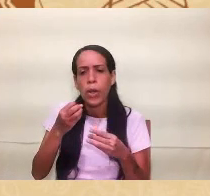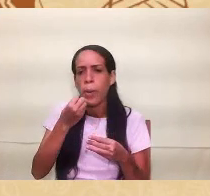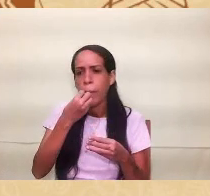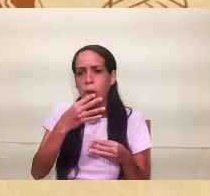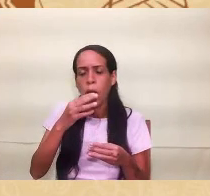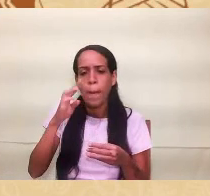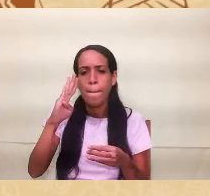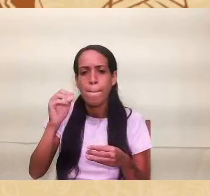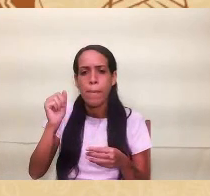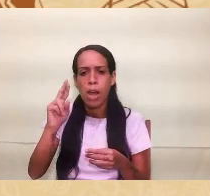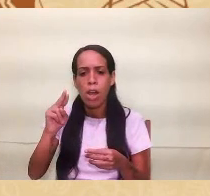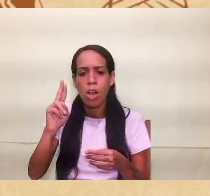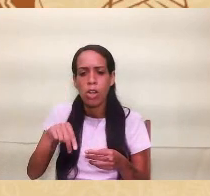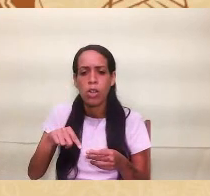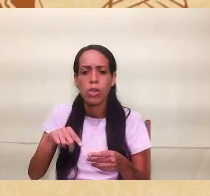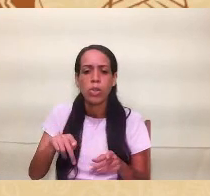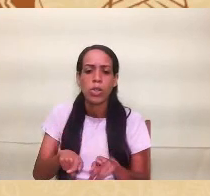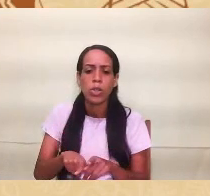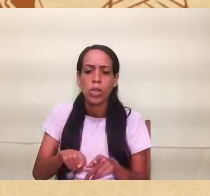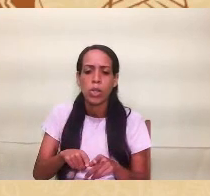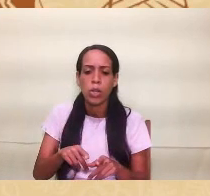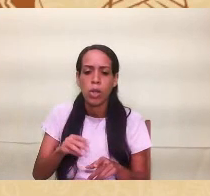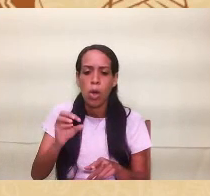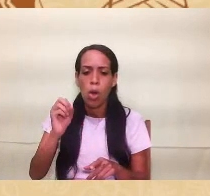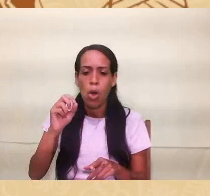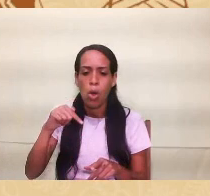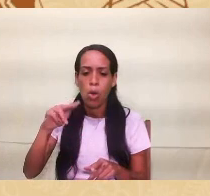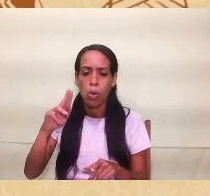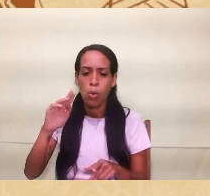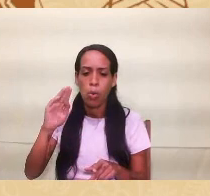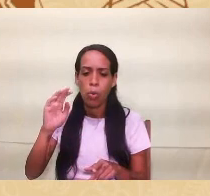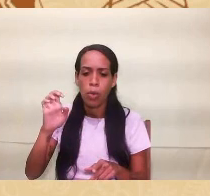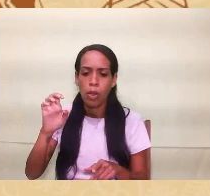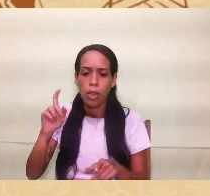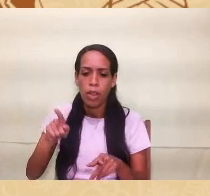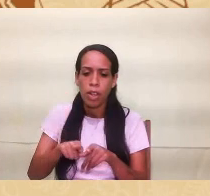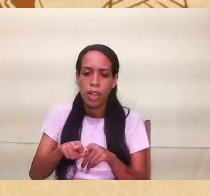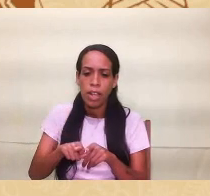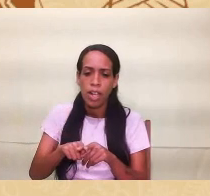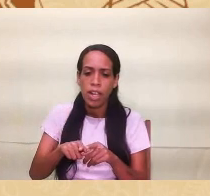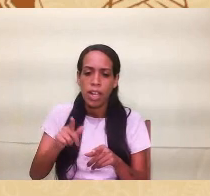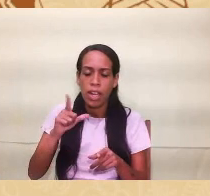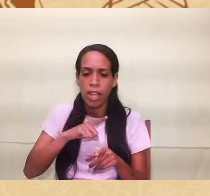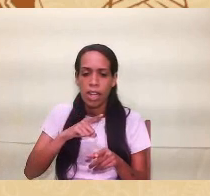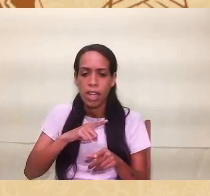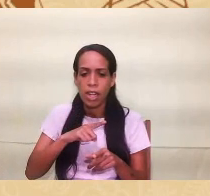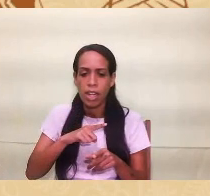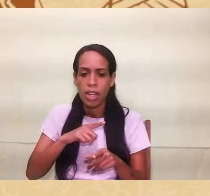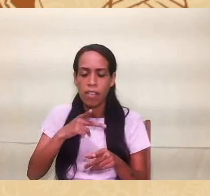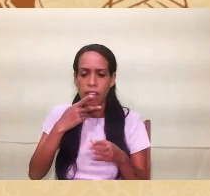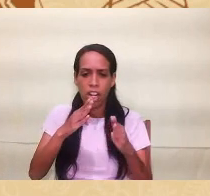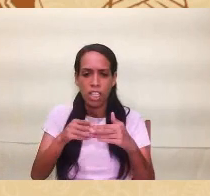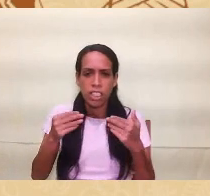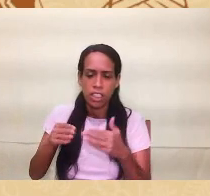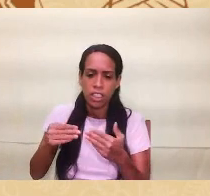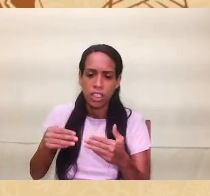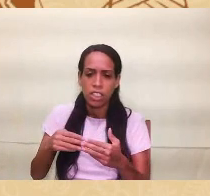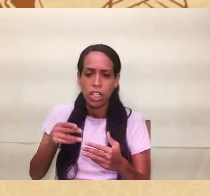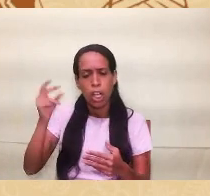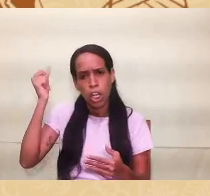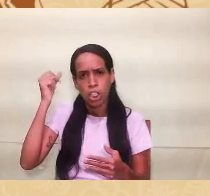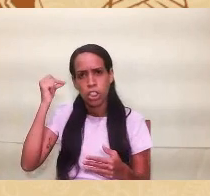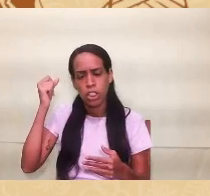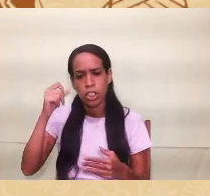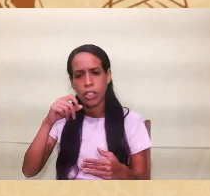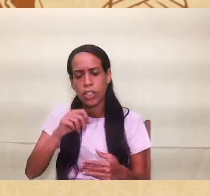mutumbá, o que arô, ogunhê, ombutum, auere, aente. A gente pede a licença aos nossos anciões,